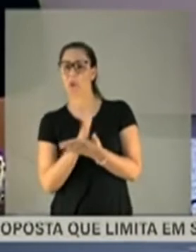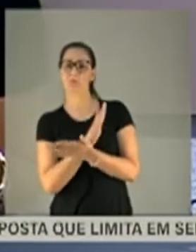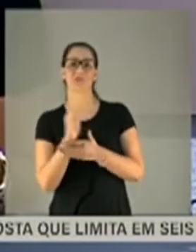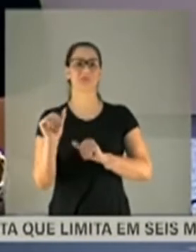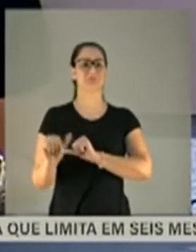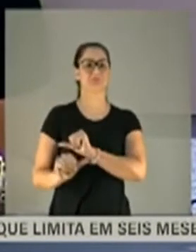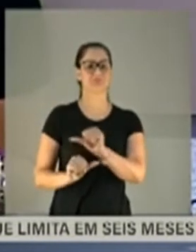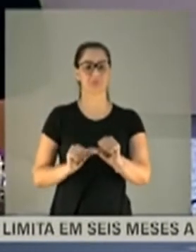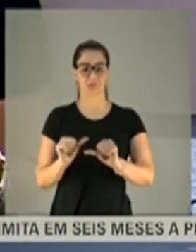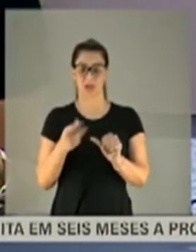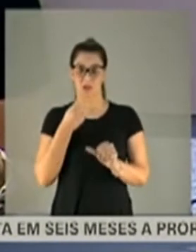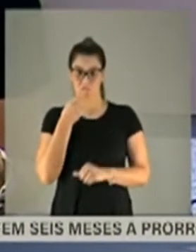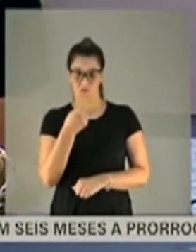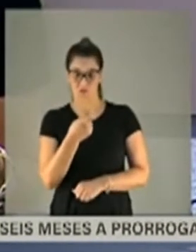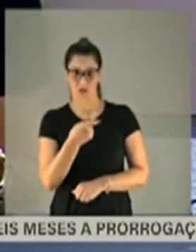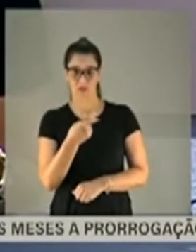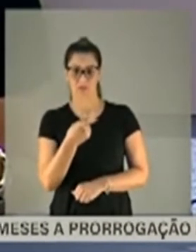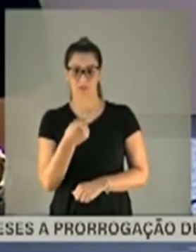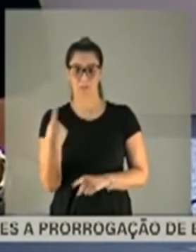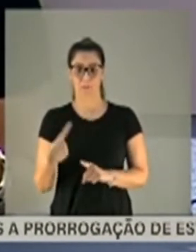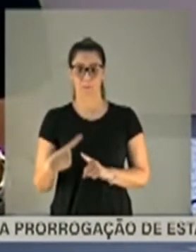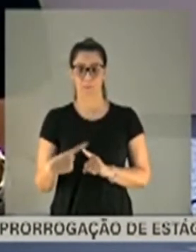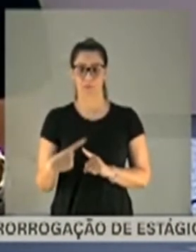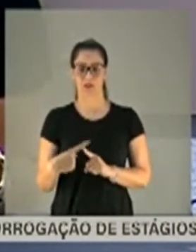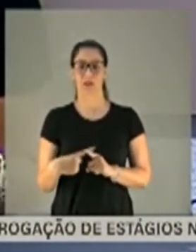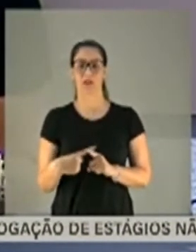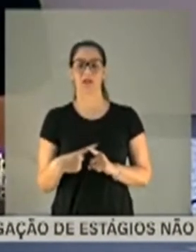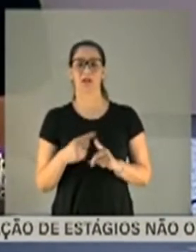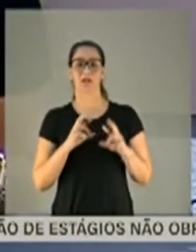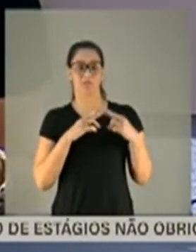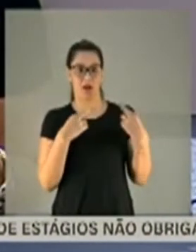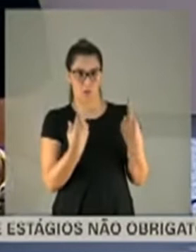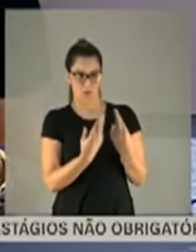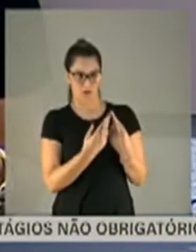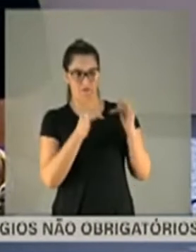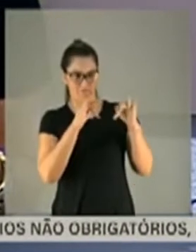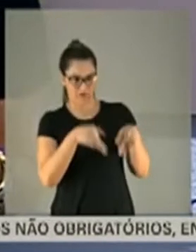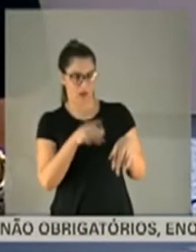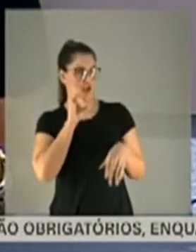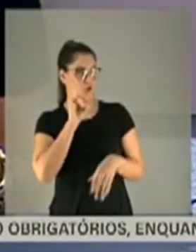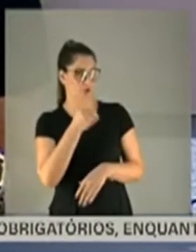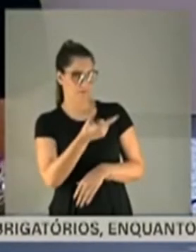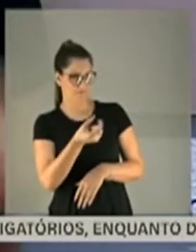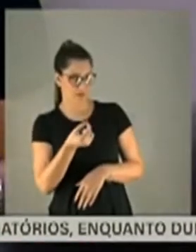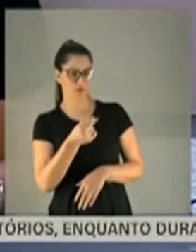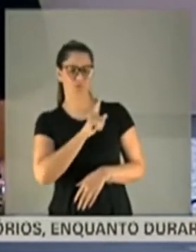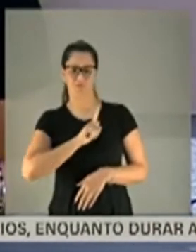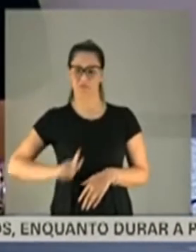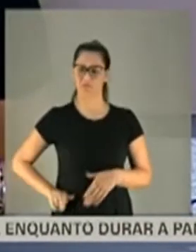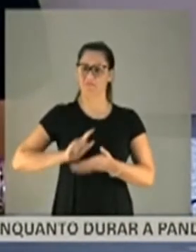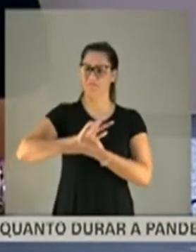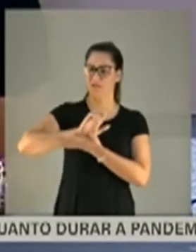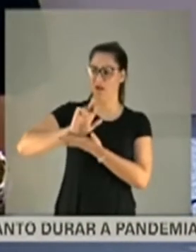E eu digo isso porque no final da reunião, no dia 20, com a presença de vários governadores,